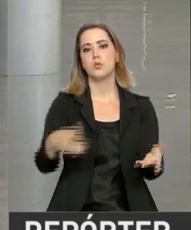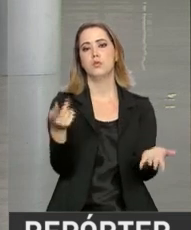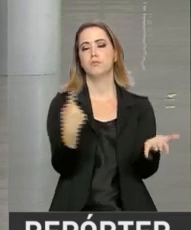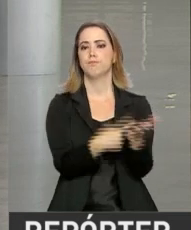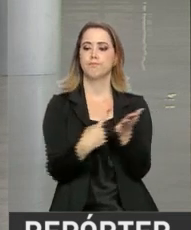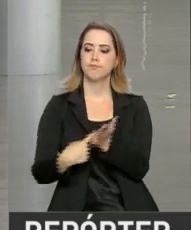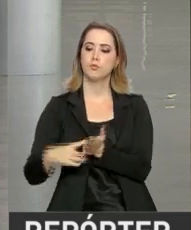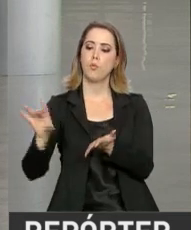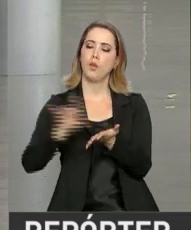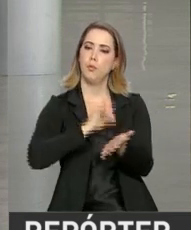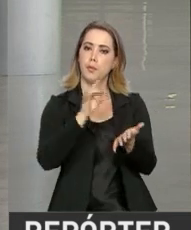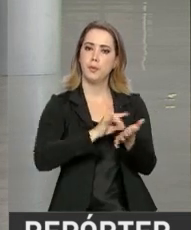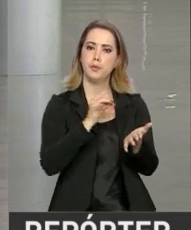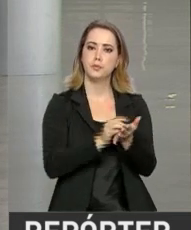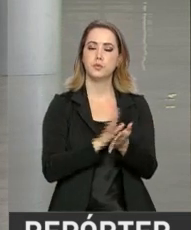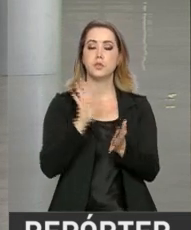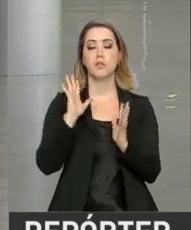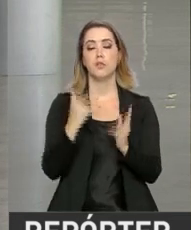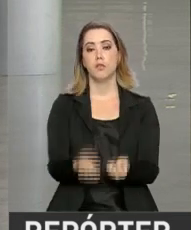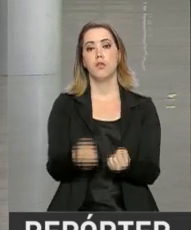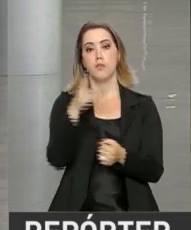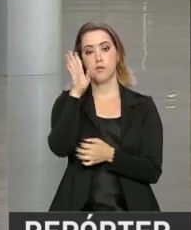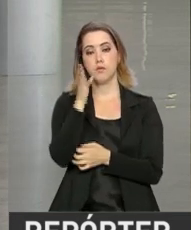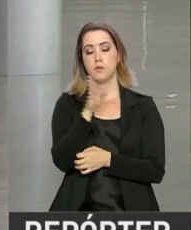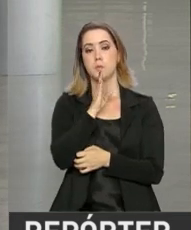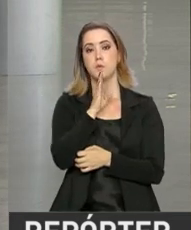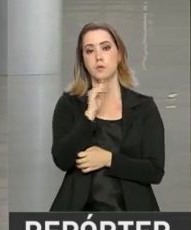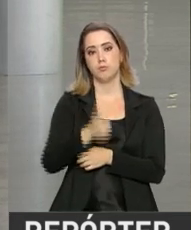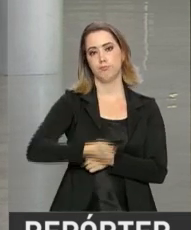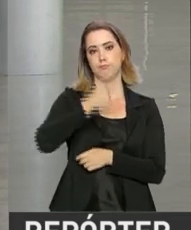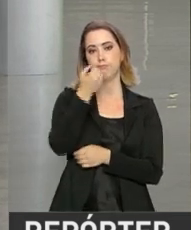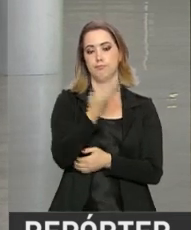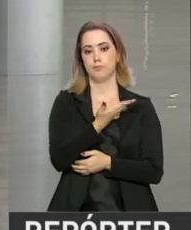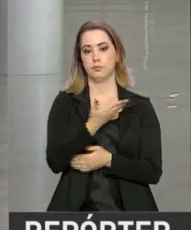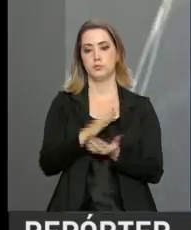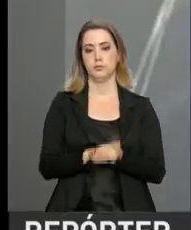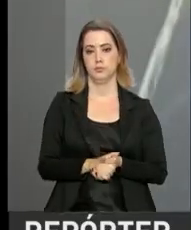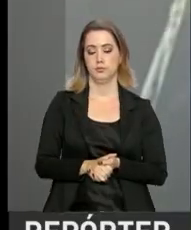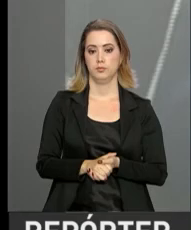saber um pouco mais sobre o BRICS na reportagem de Paola Diorti.